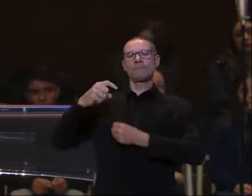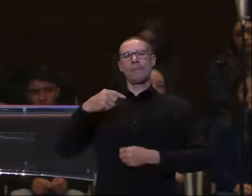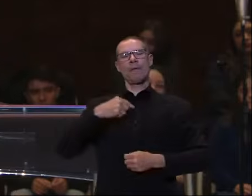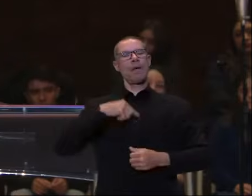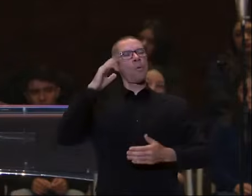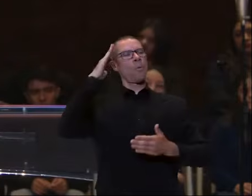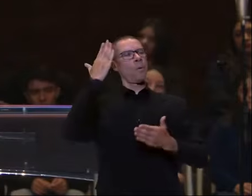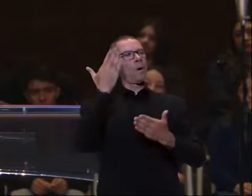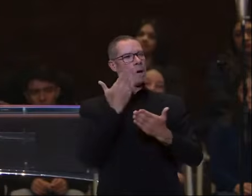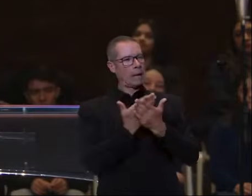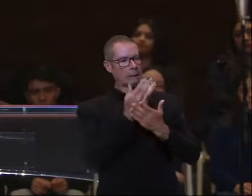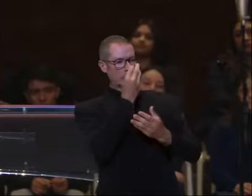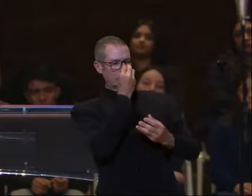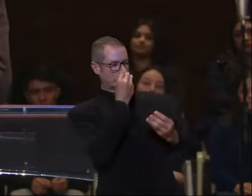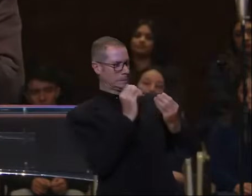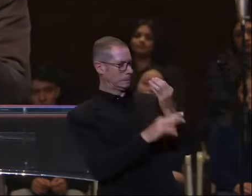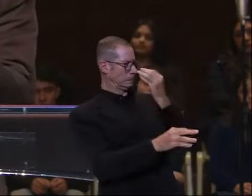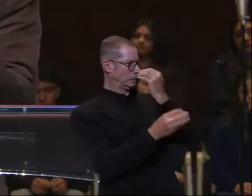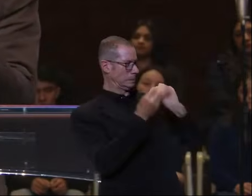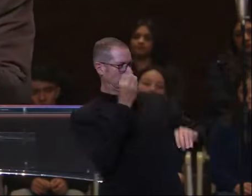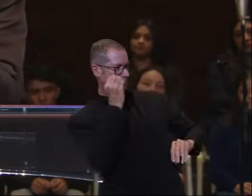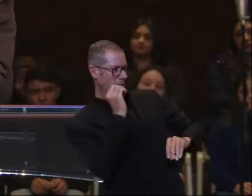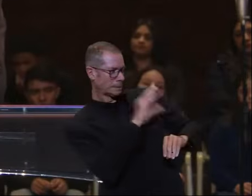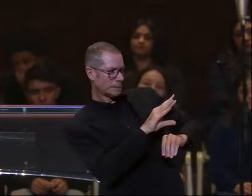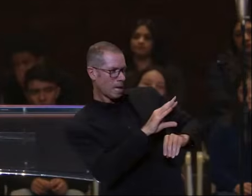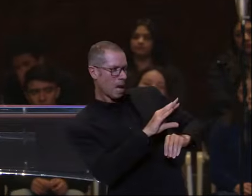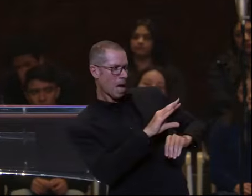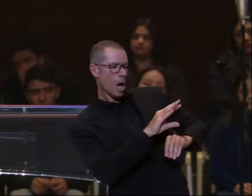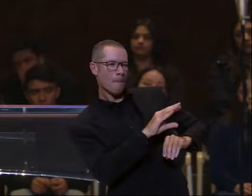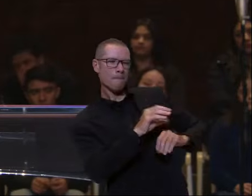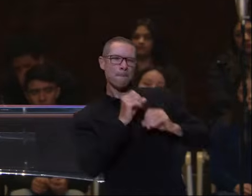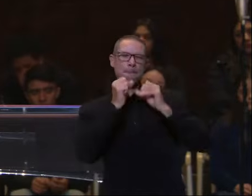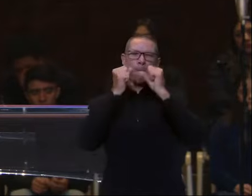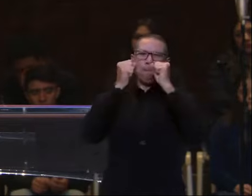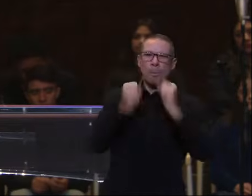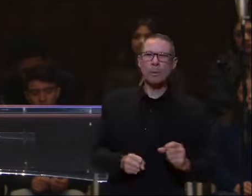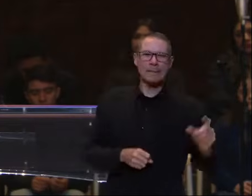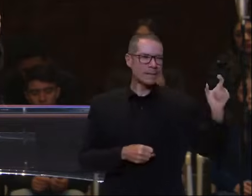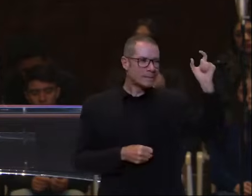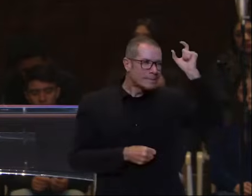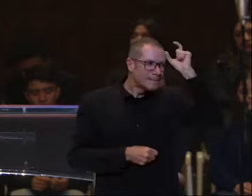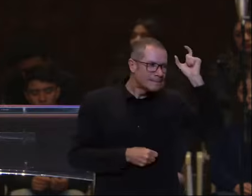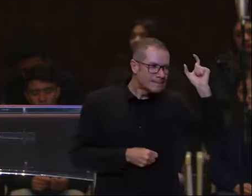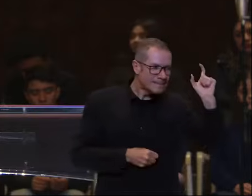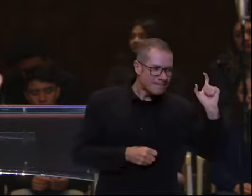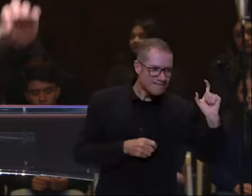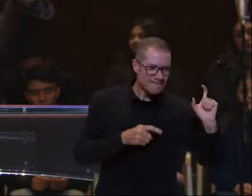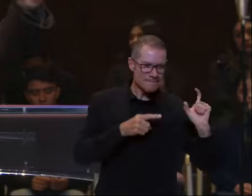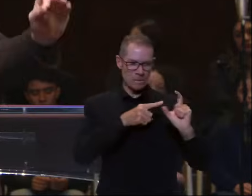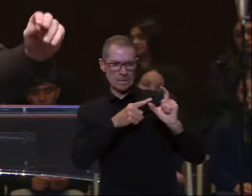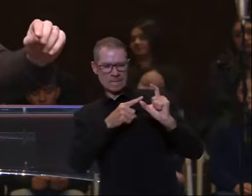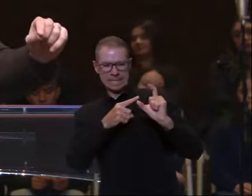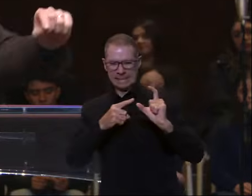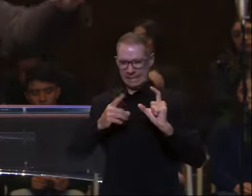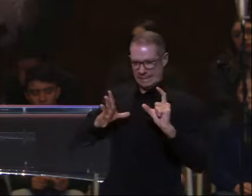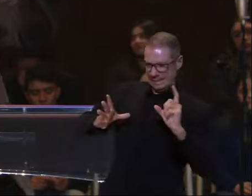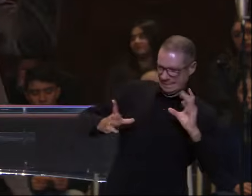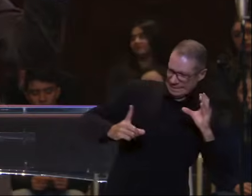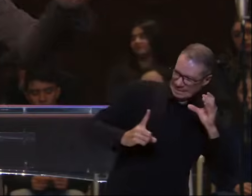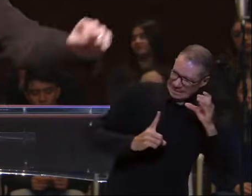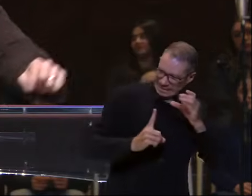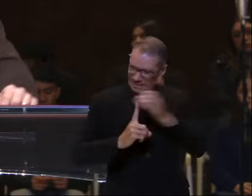que a rejeição é uma das armas mais poderosas do inimigo para nos dominar